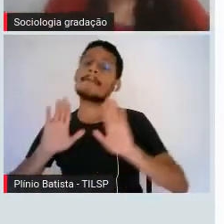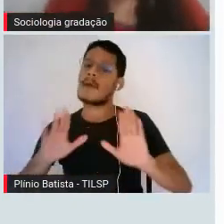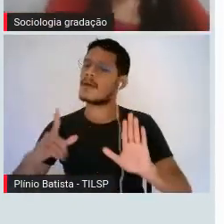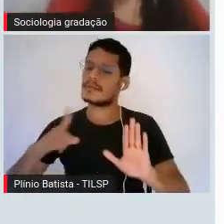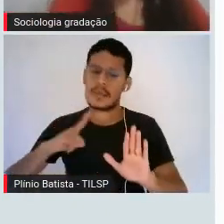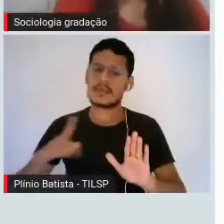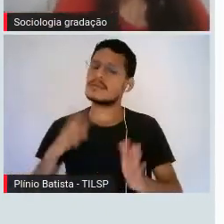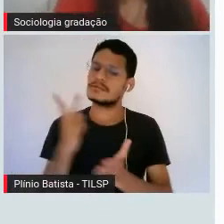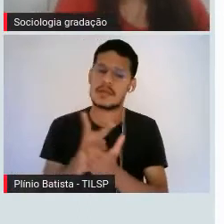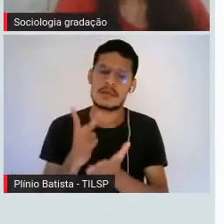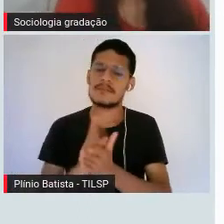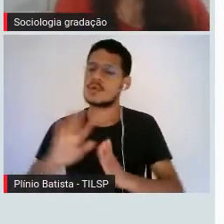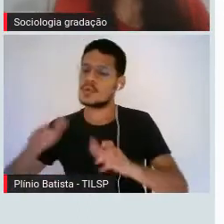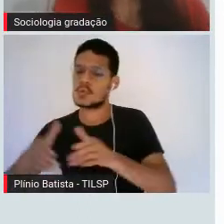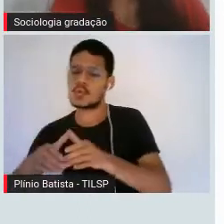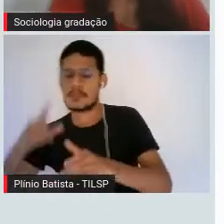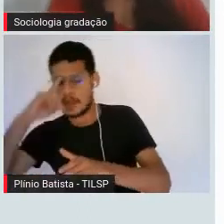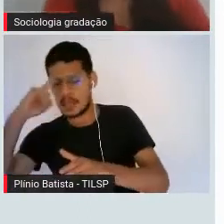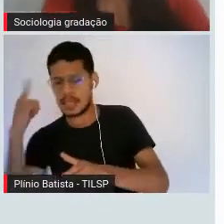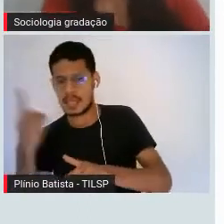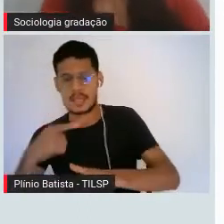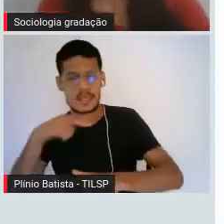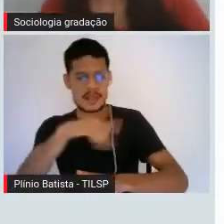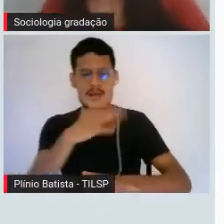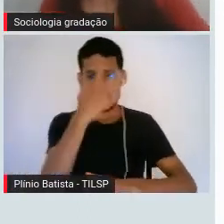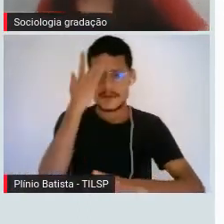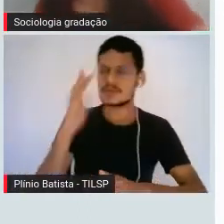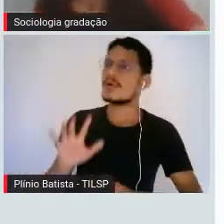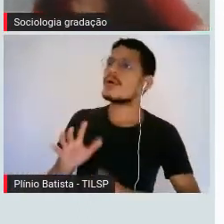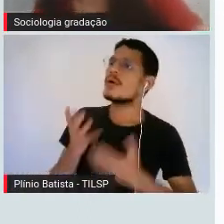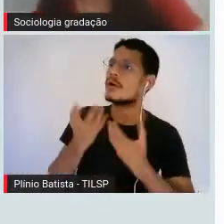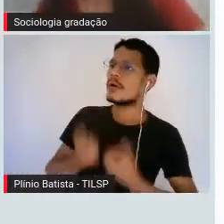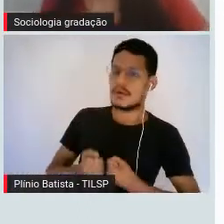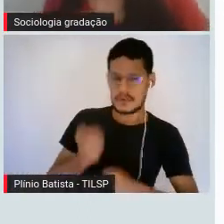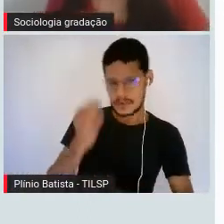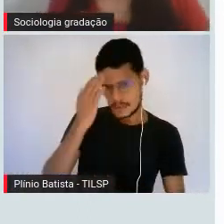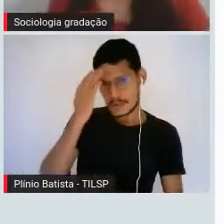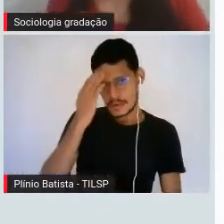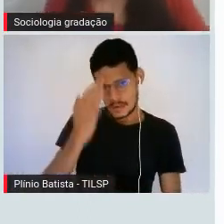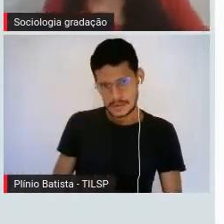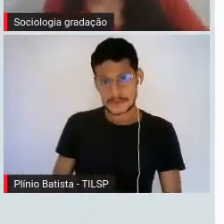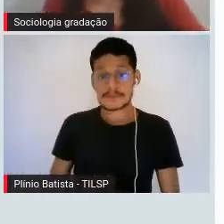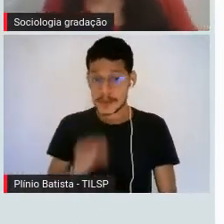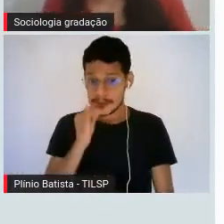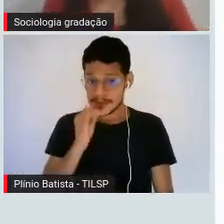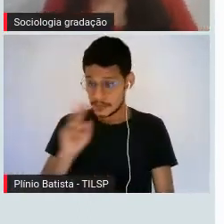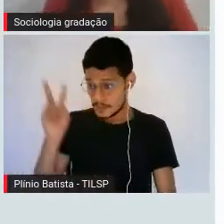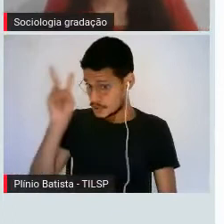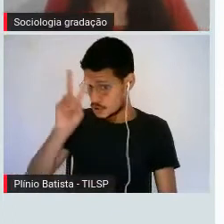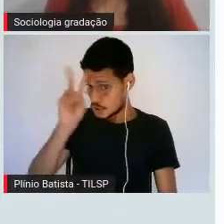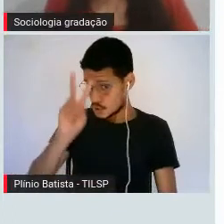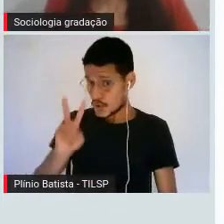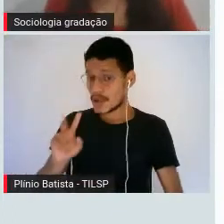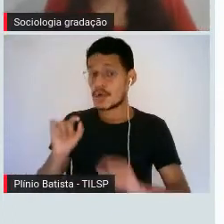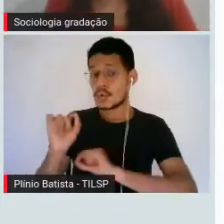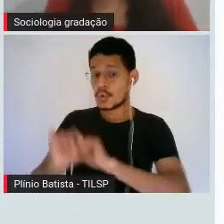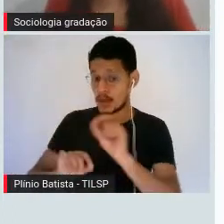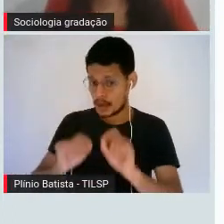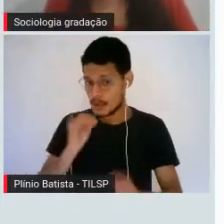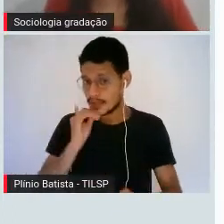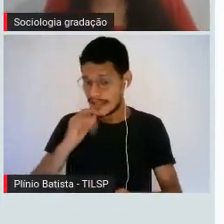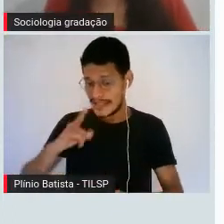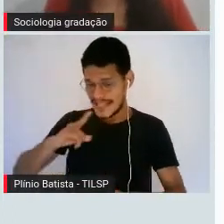dominada. Nessa concepção de história, Saint-Simon entendia que a história marcha através de uma série